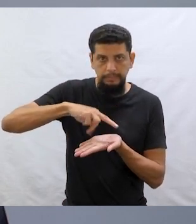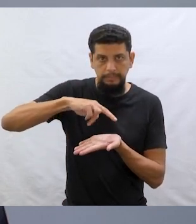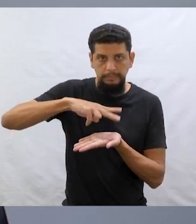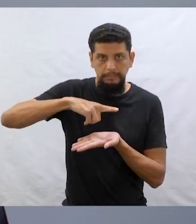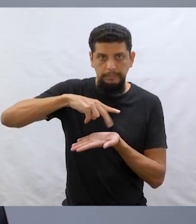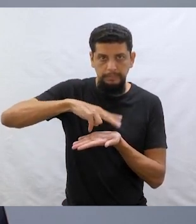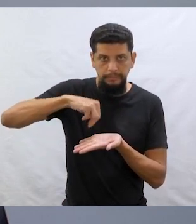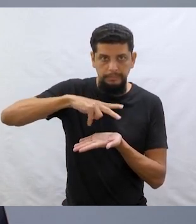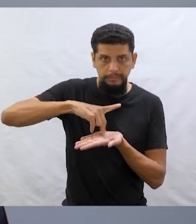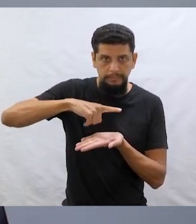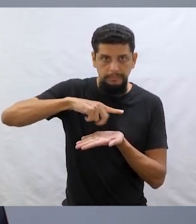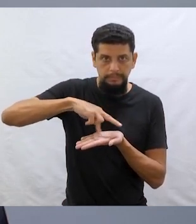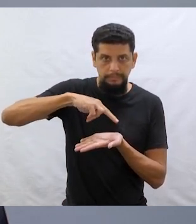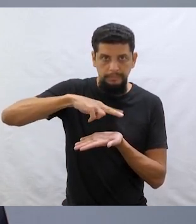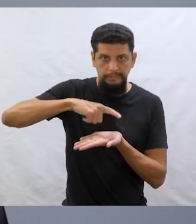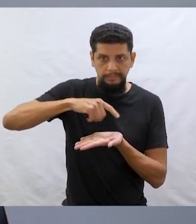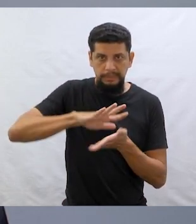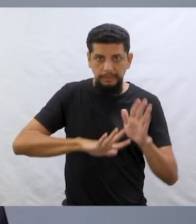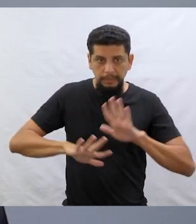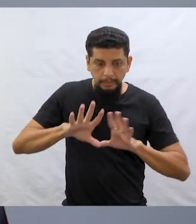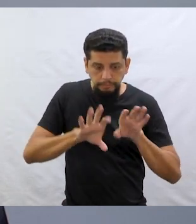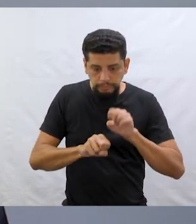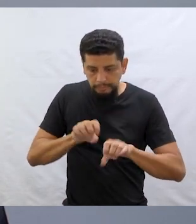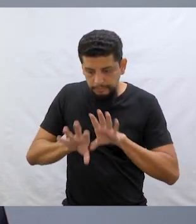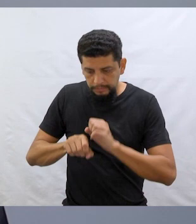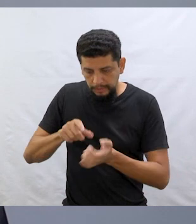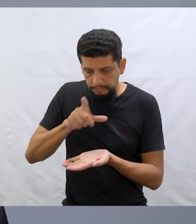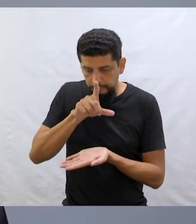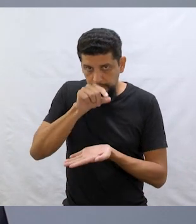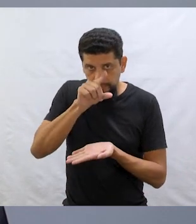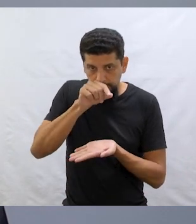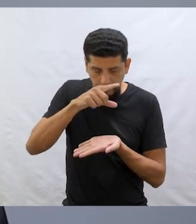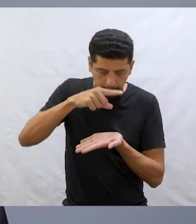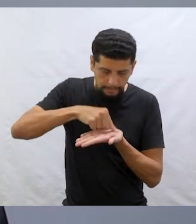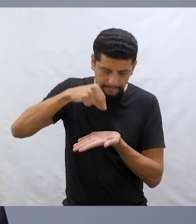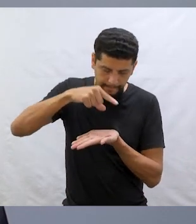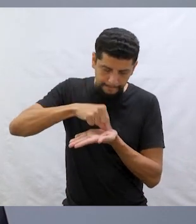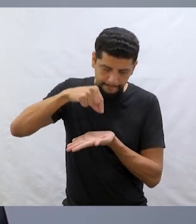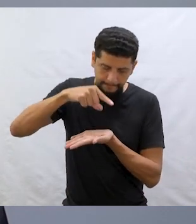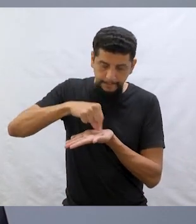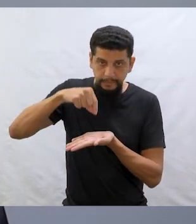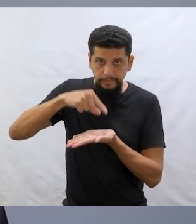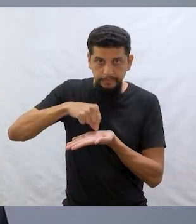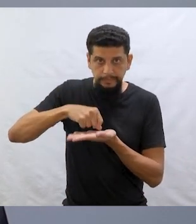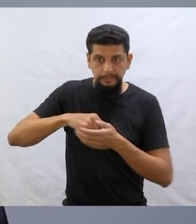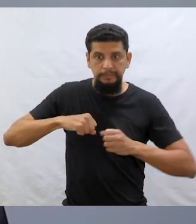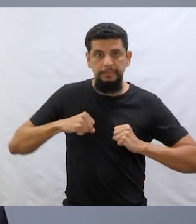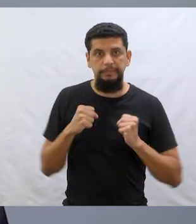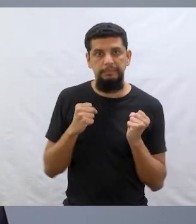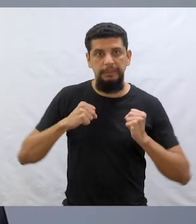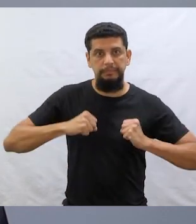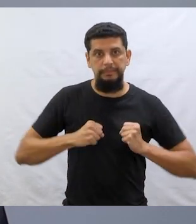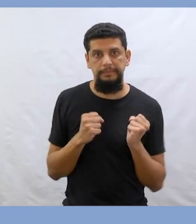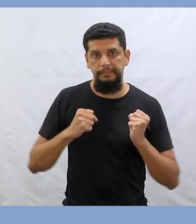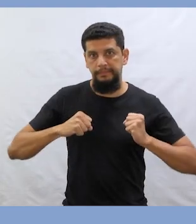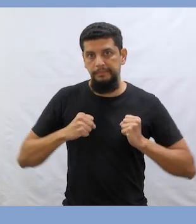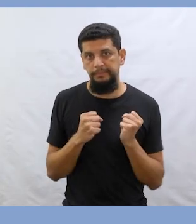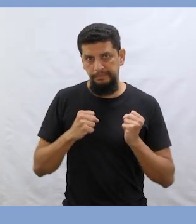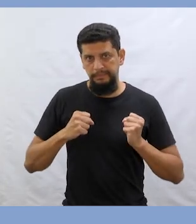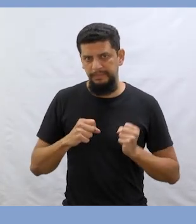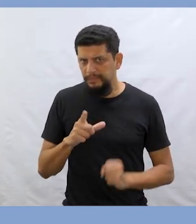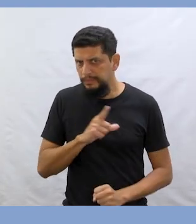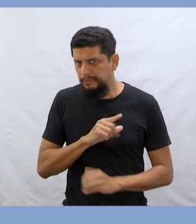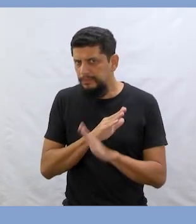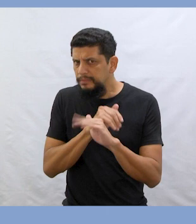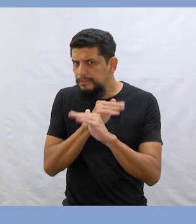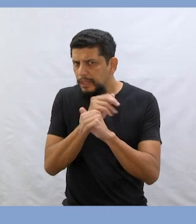para ir se preparando para pegar o bichinho. Ele bate as asas. Ele tem